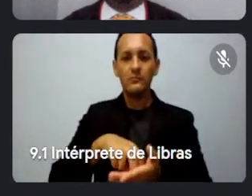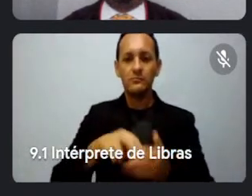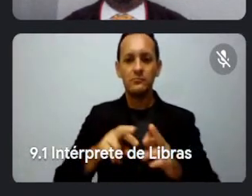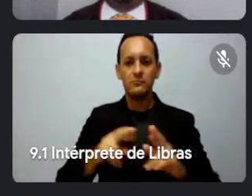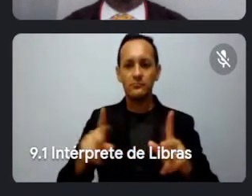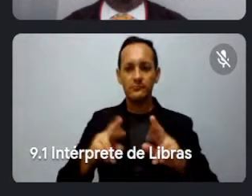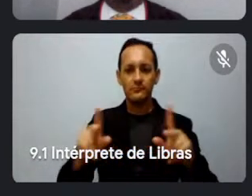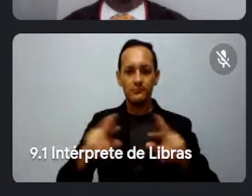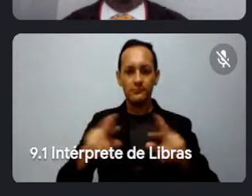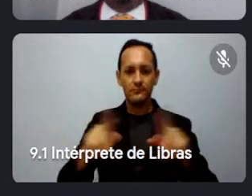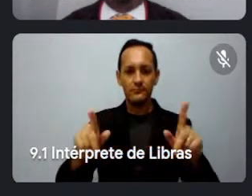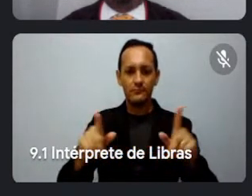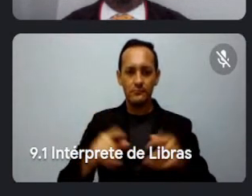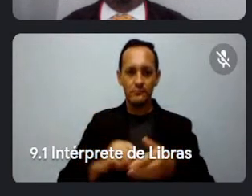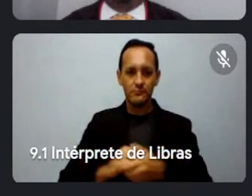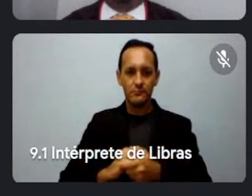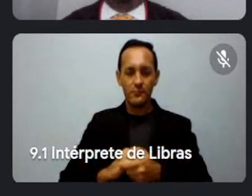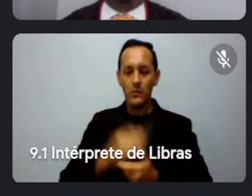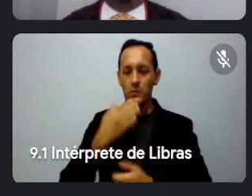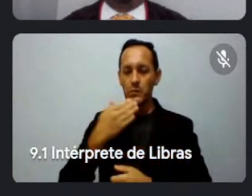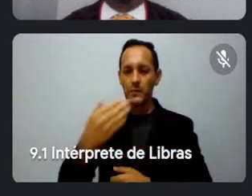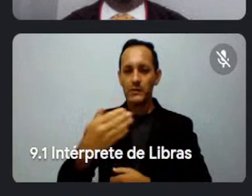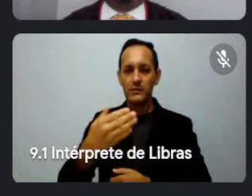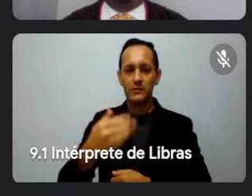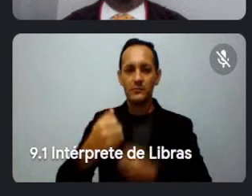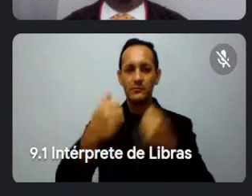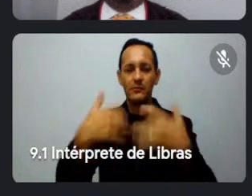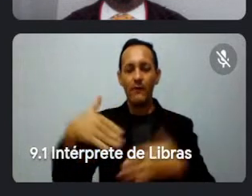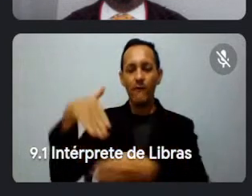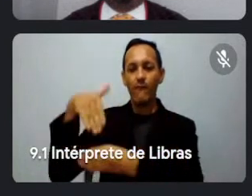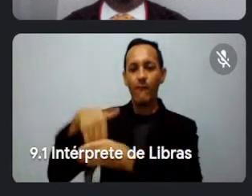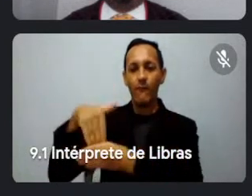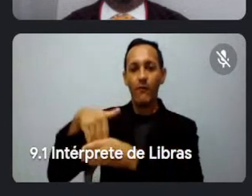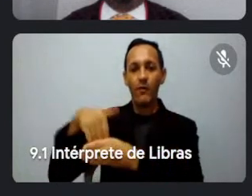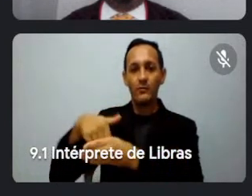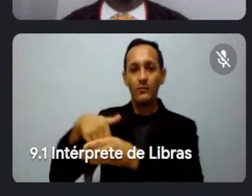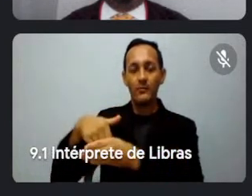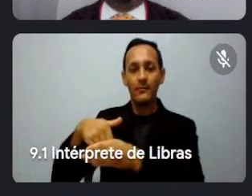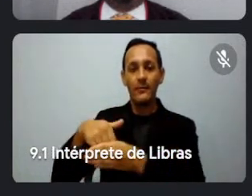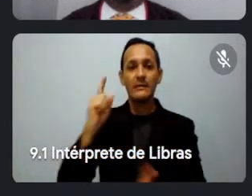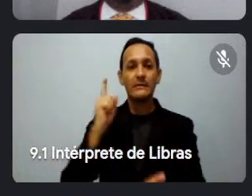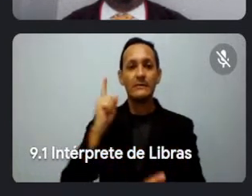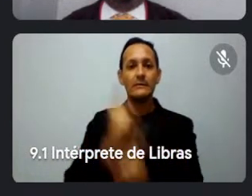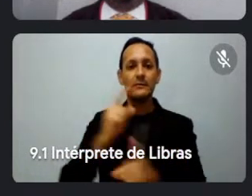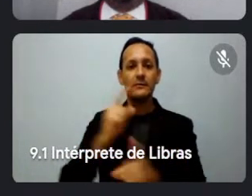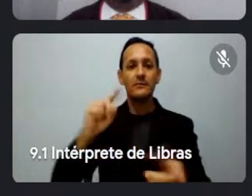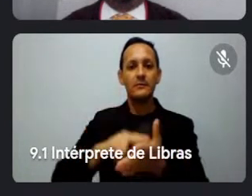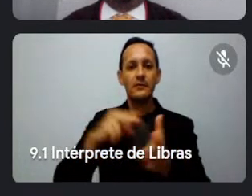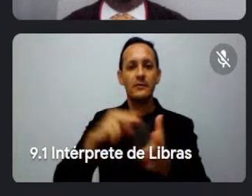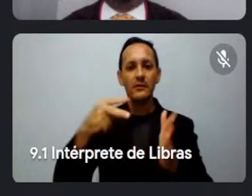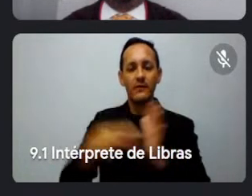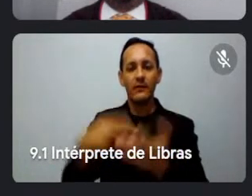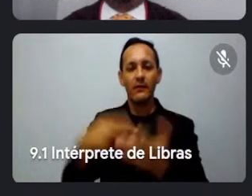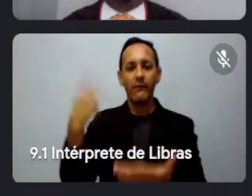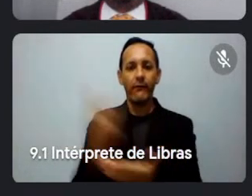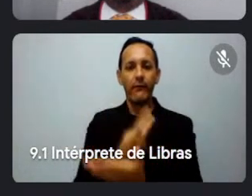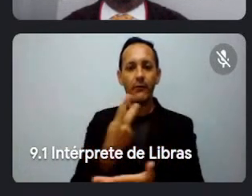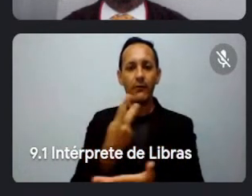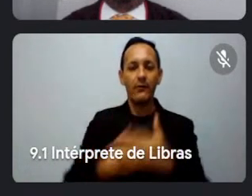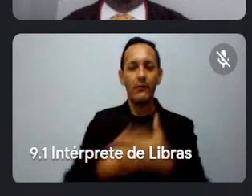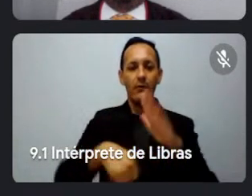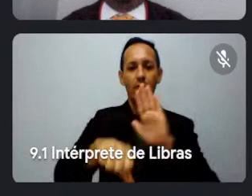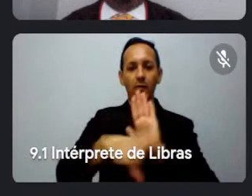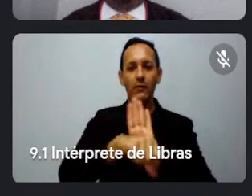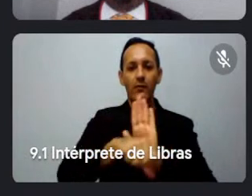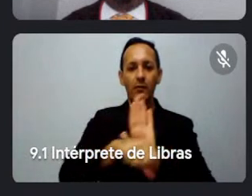assistência do pedido Expresso de voto para configuração da corrupção eleitoral a mera promessa da